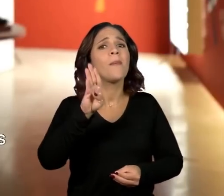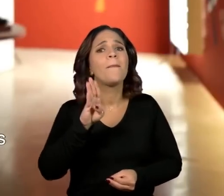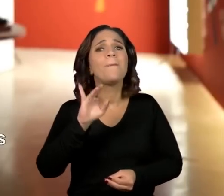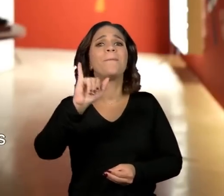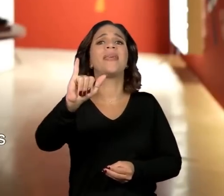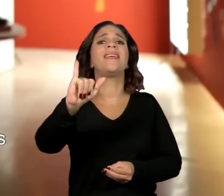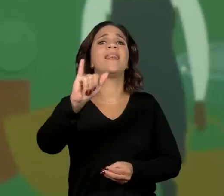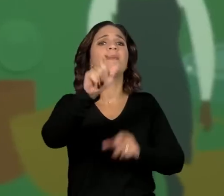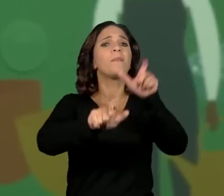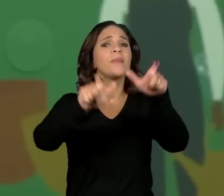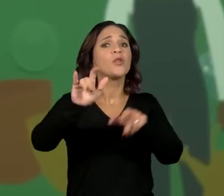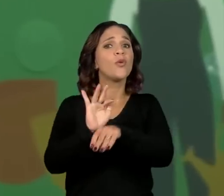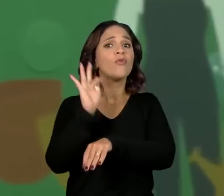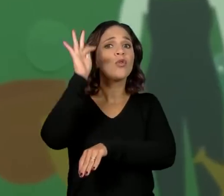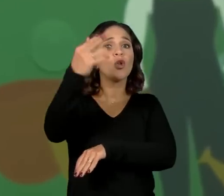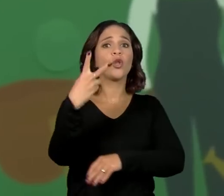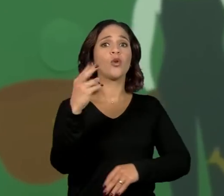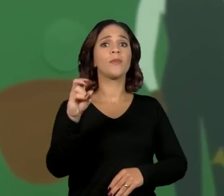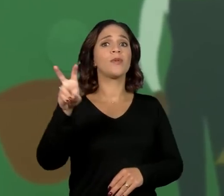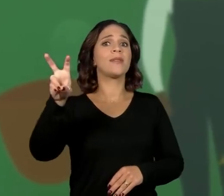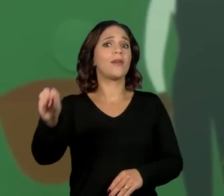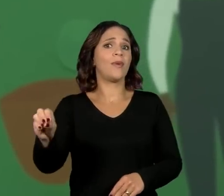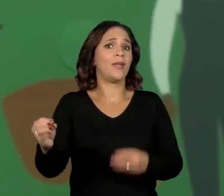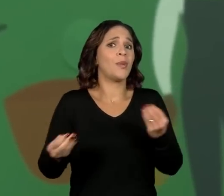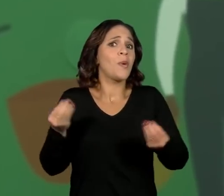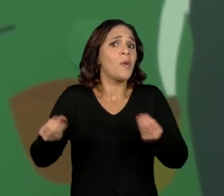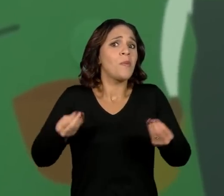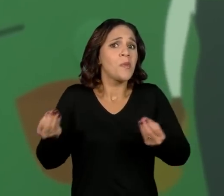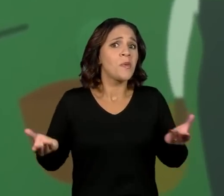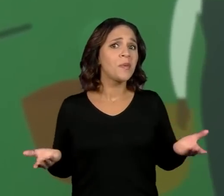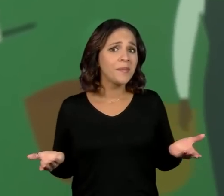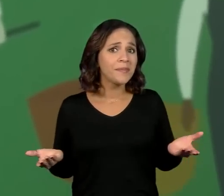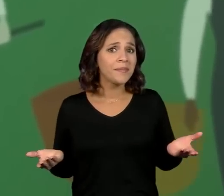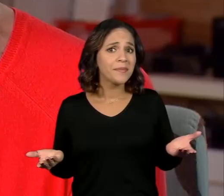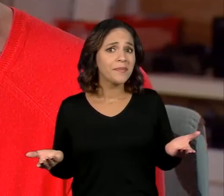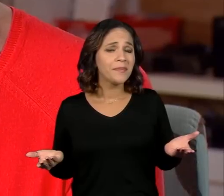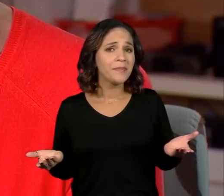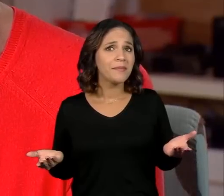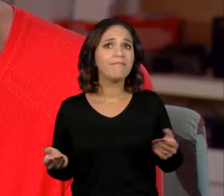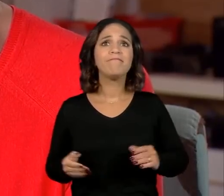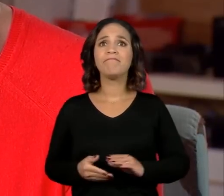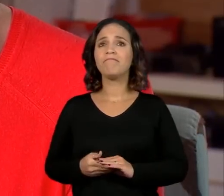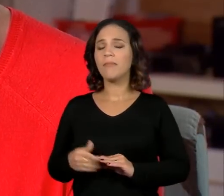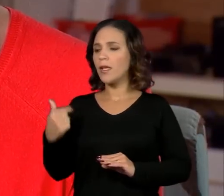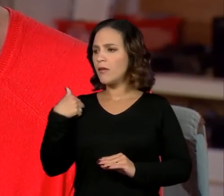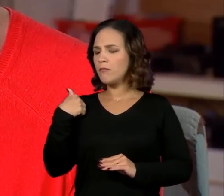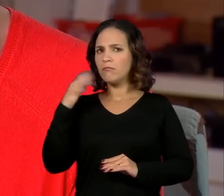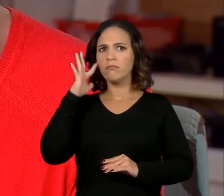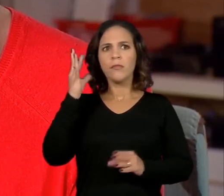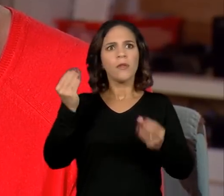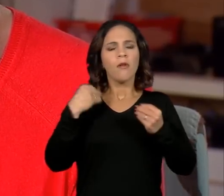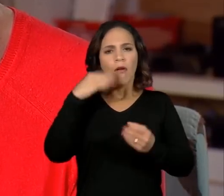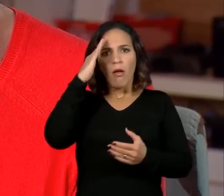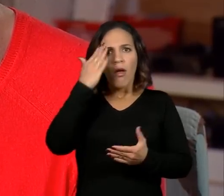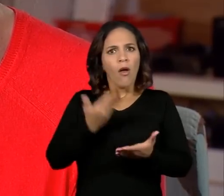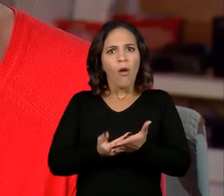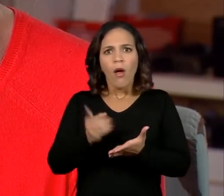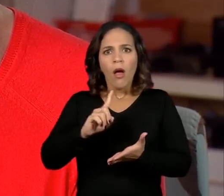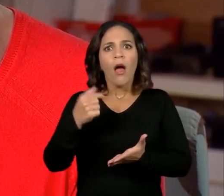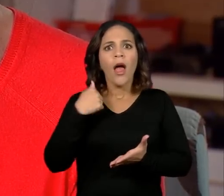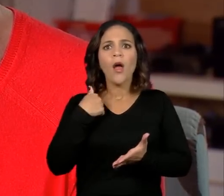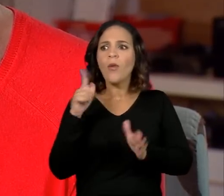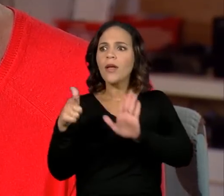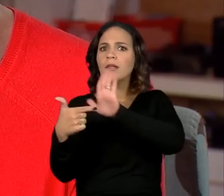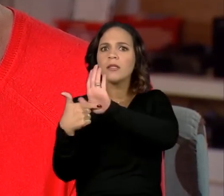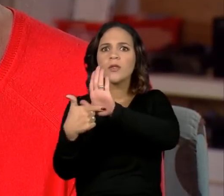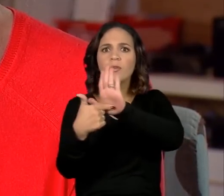2050, 2060? E eu falei, não estou acreditando, eu acabei de voltar dessa